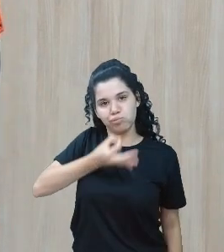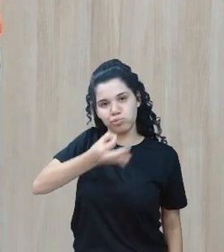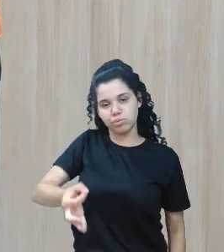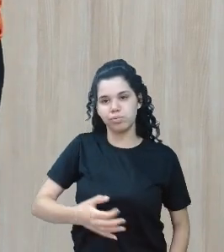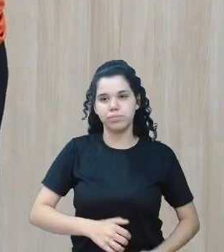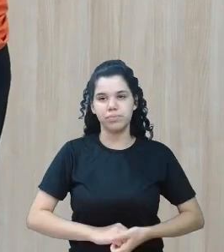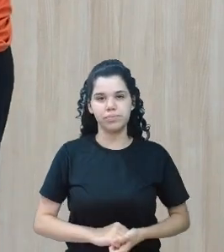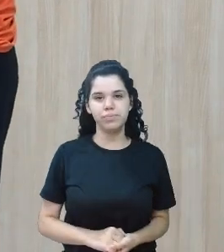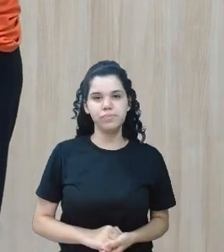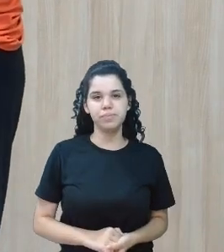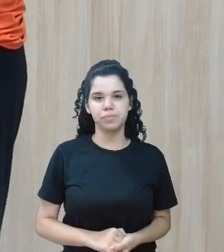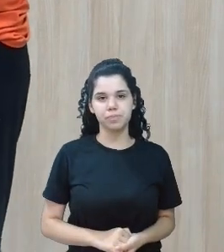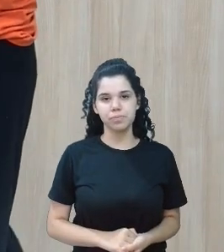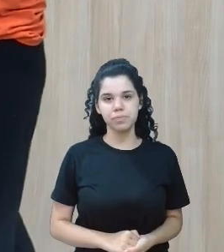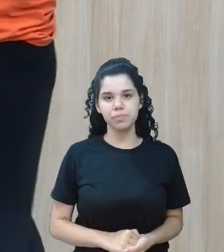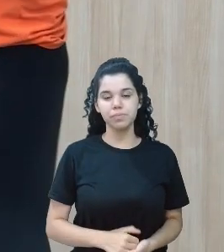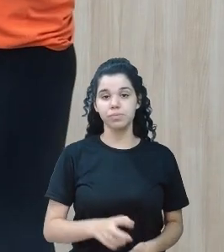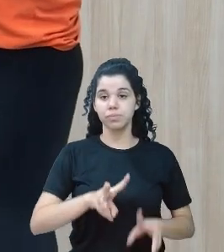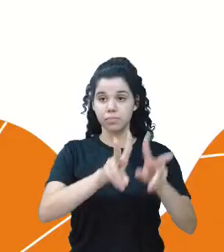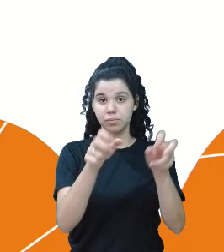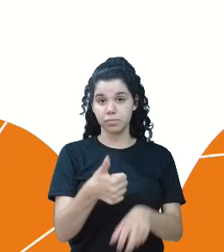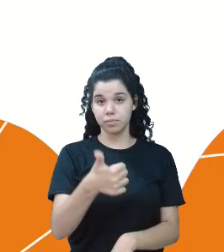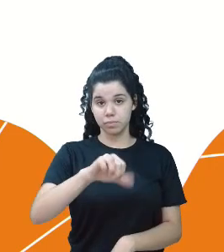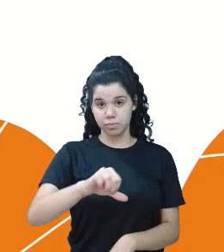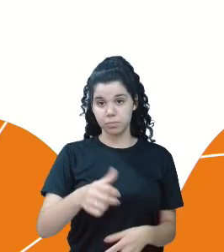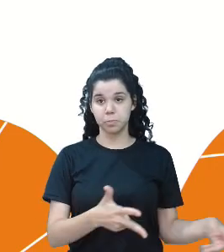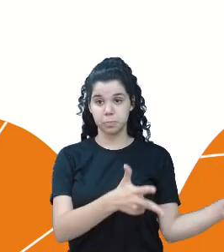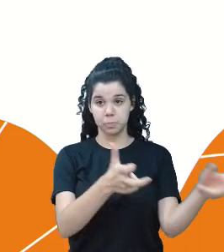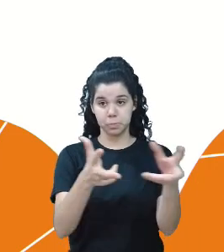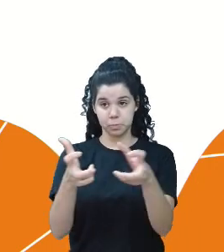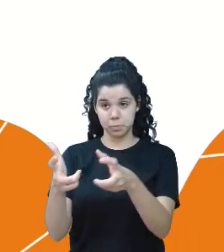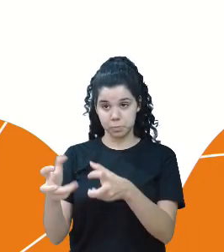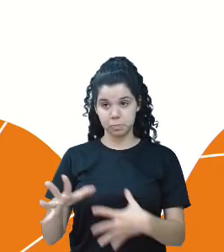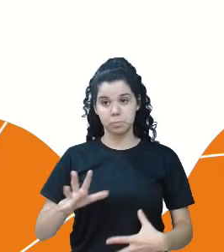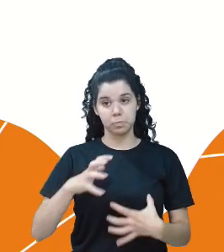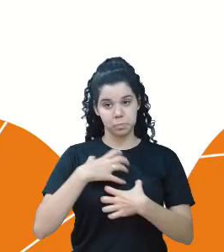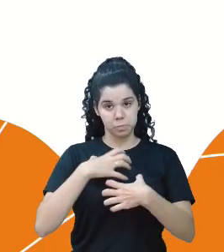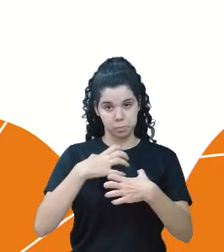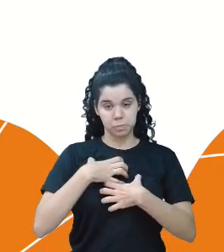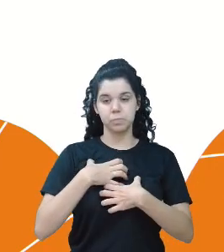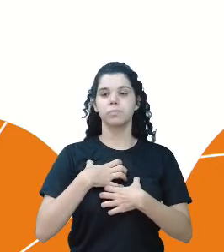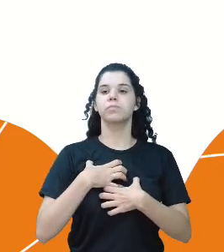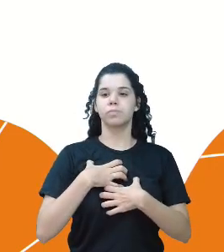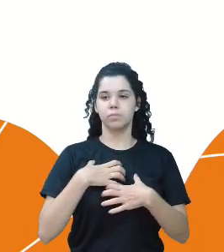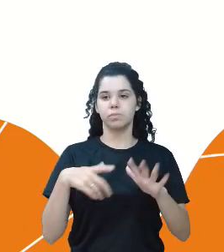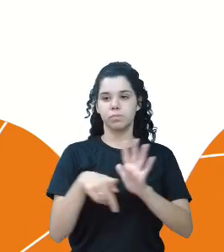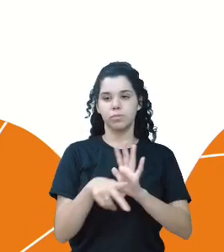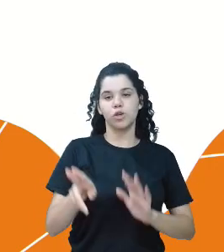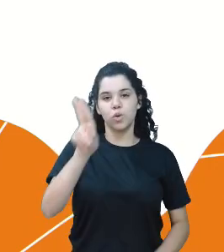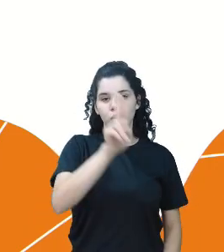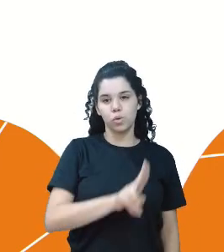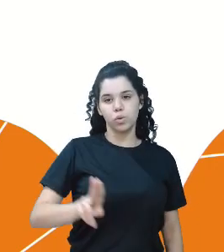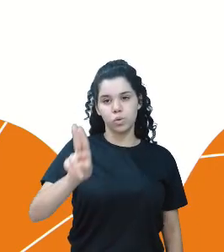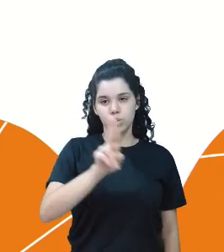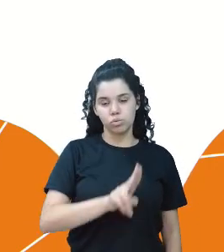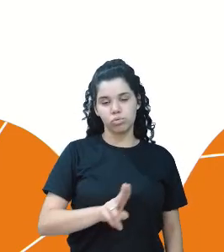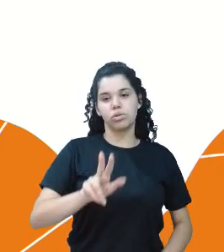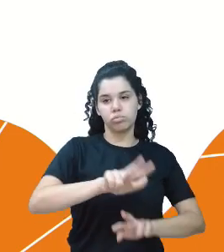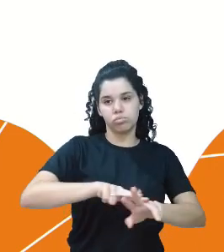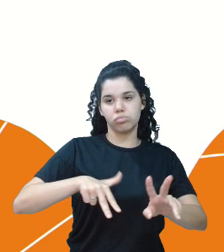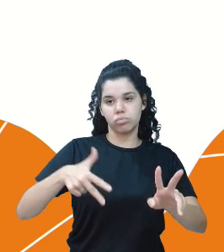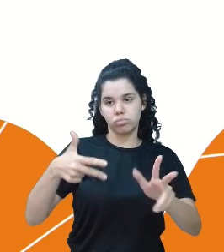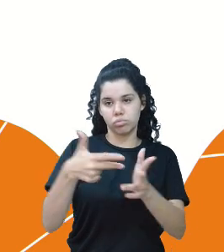ok? Descritor 19. Reconhecer o efeito de sentido decorrente da exploração de